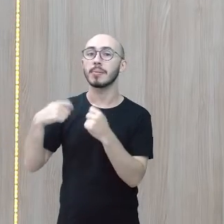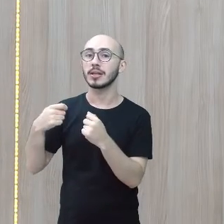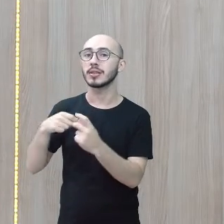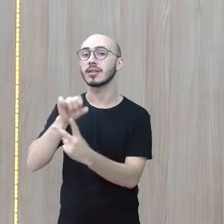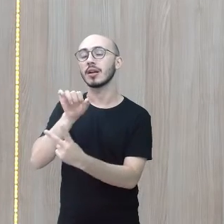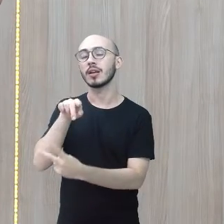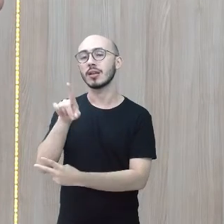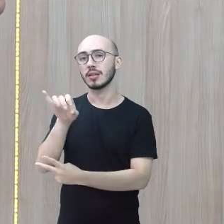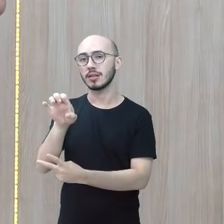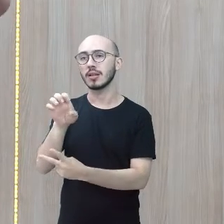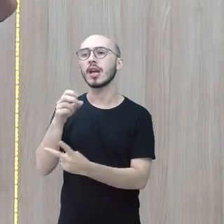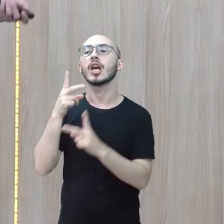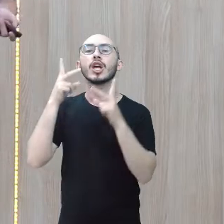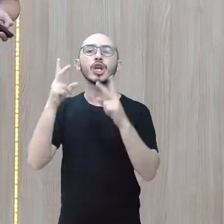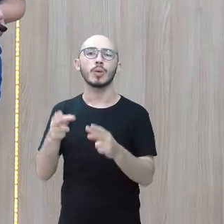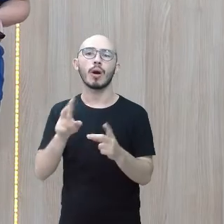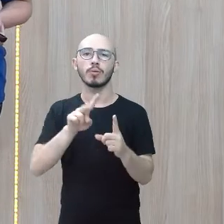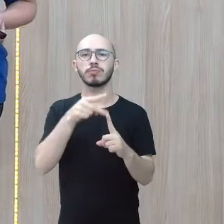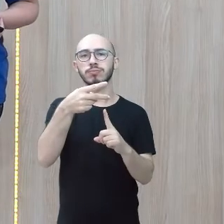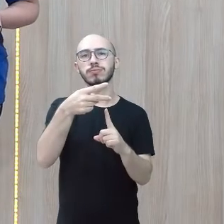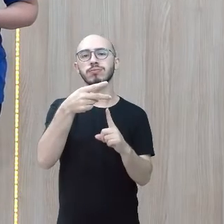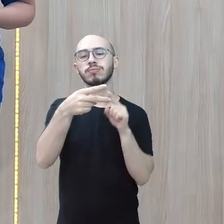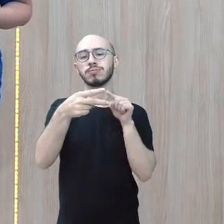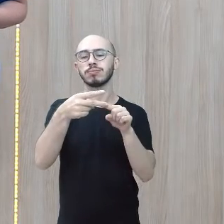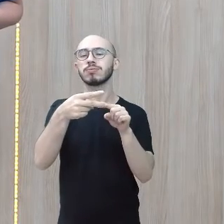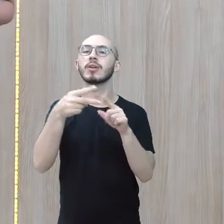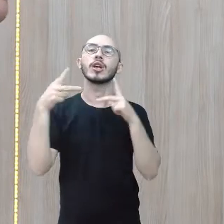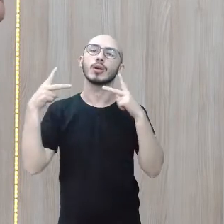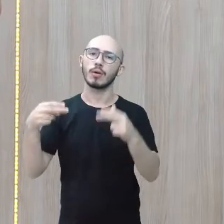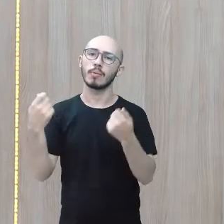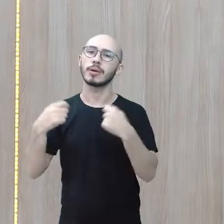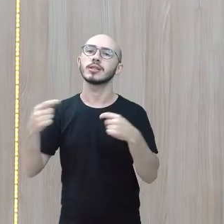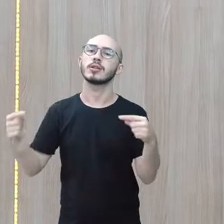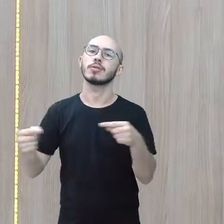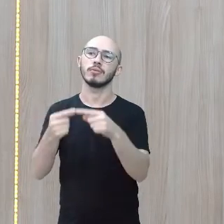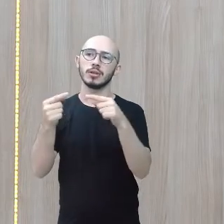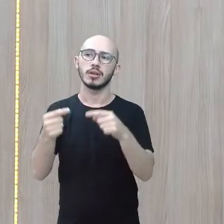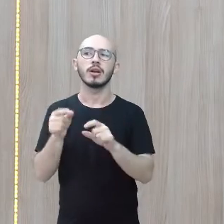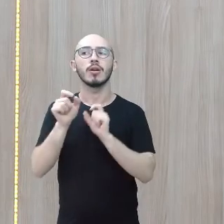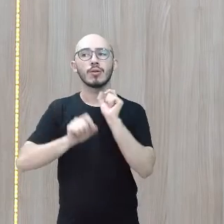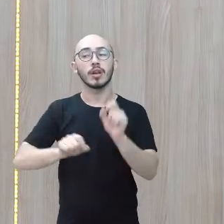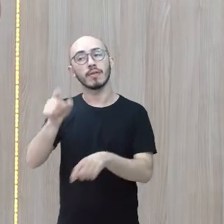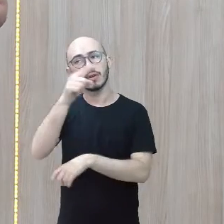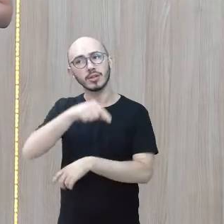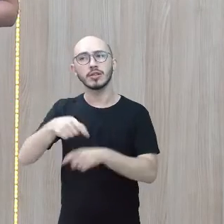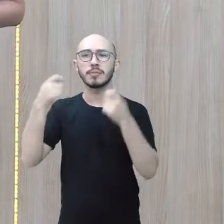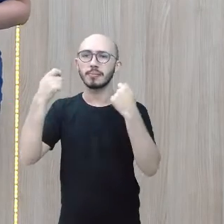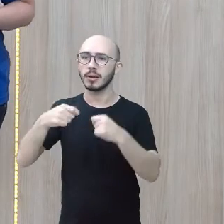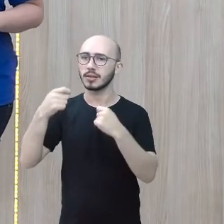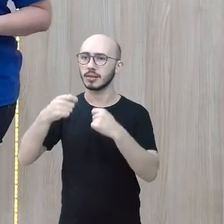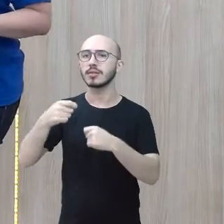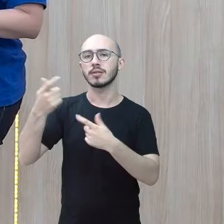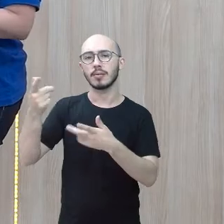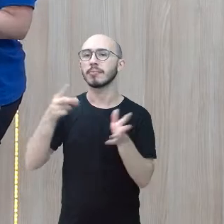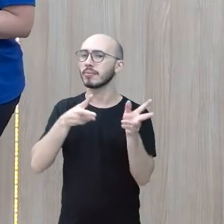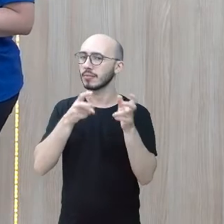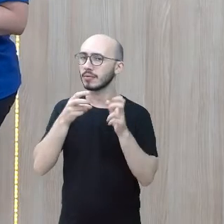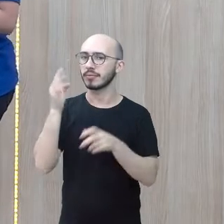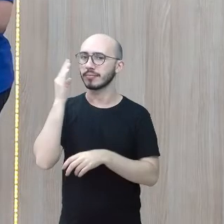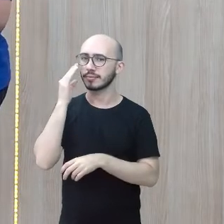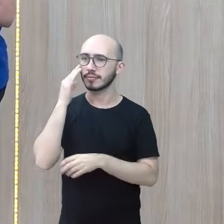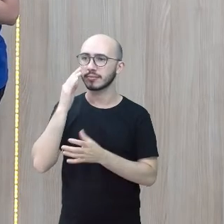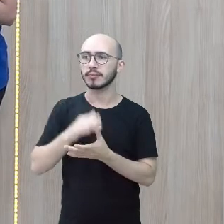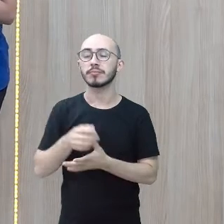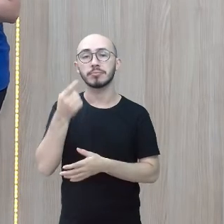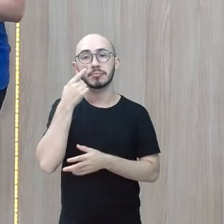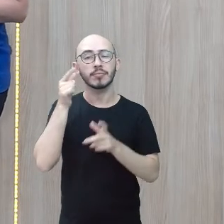índice idêntico ao expoente da potência que a gente estava trabalhando, tá certo? Então é um ponto que vocês não podem deixar de perceber. Olha